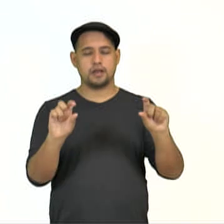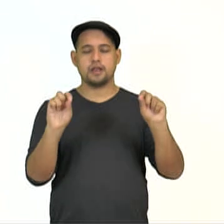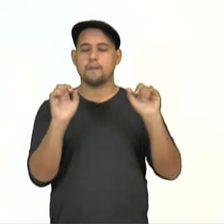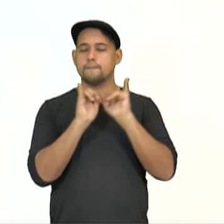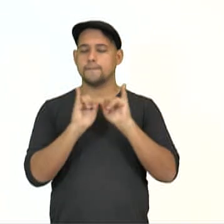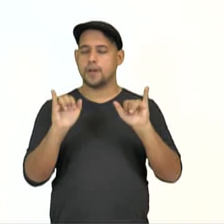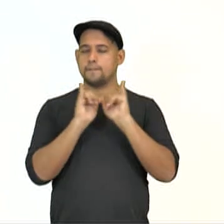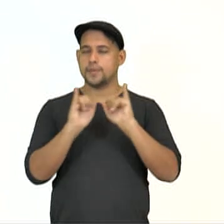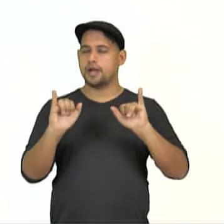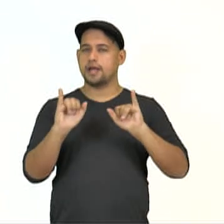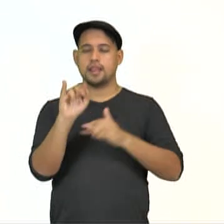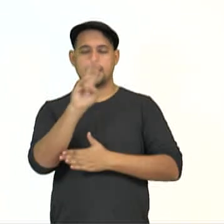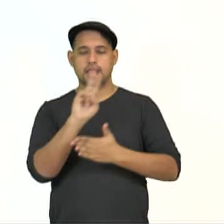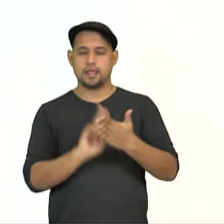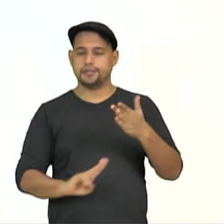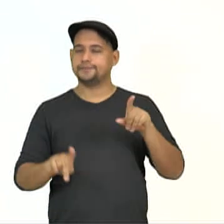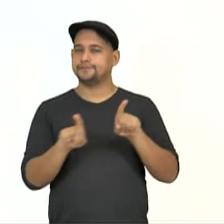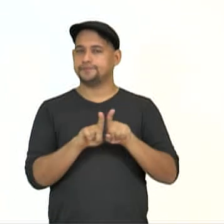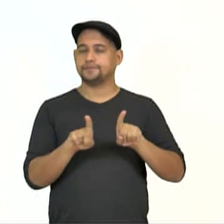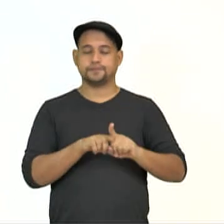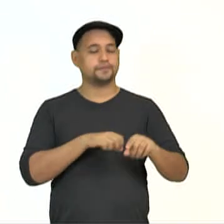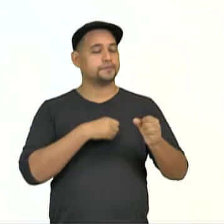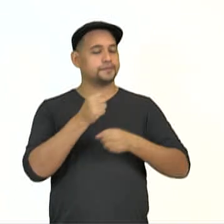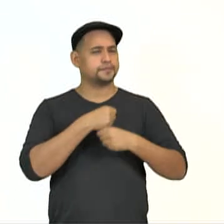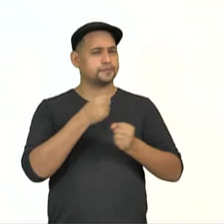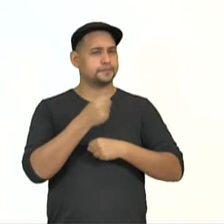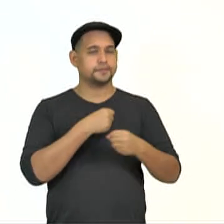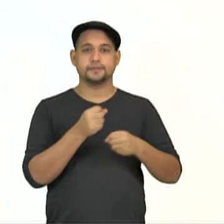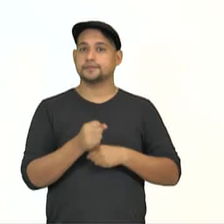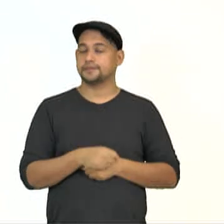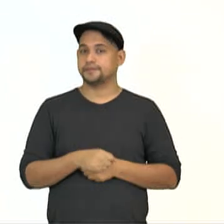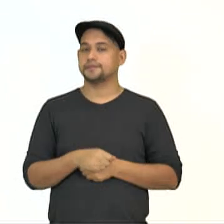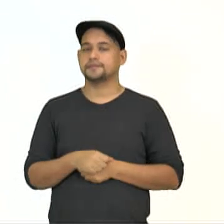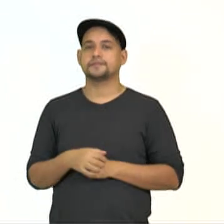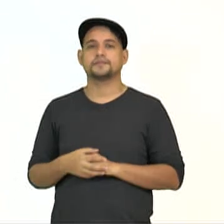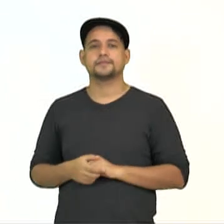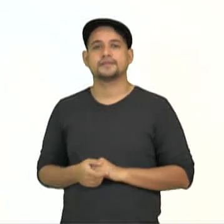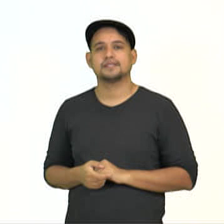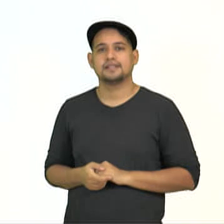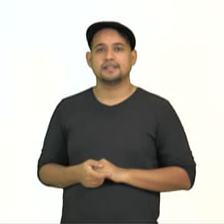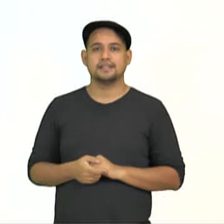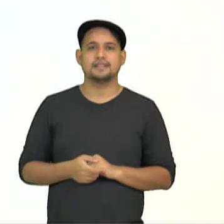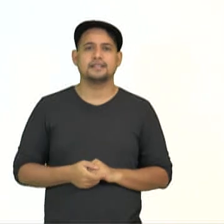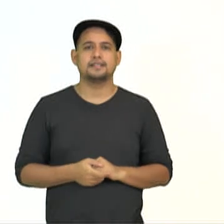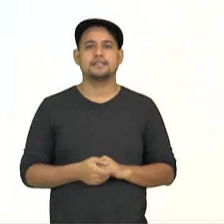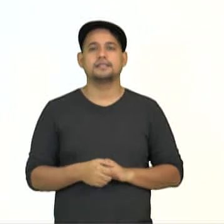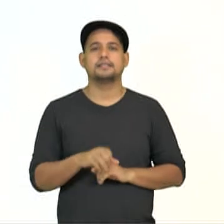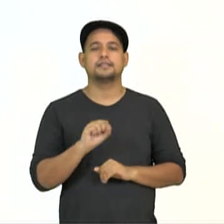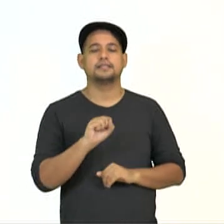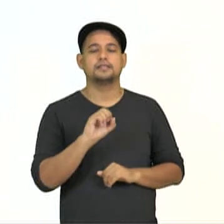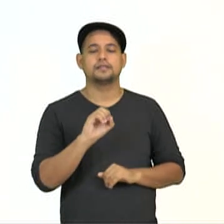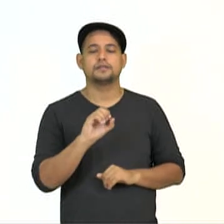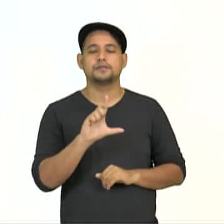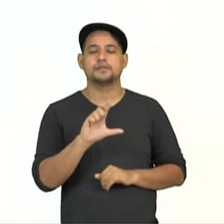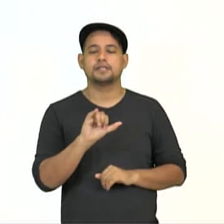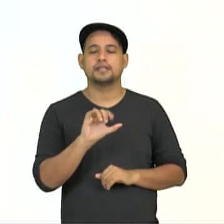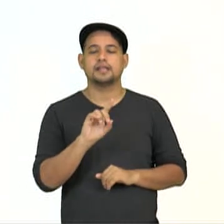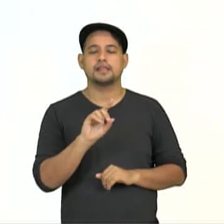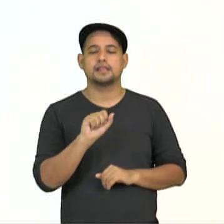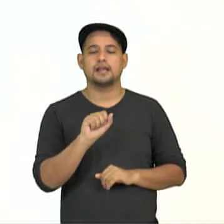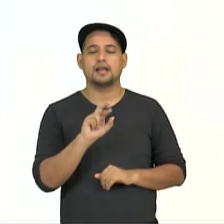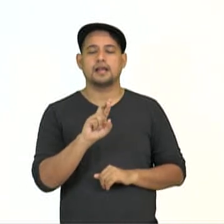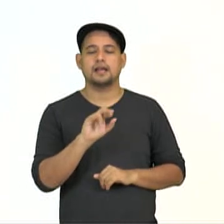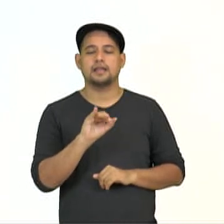notícia. Leia o título e a linha fina da reportagem, de uma reportagem. Solidariedade, veja como